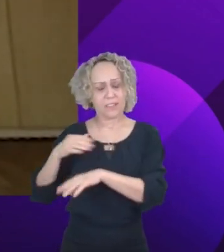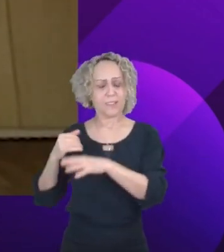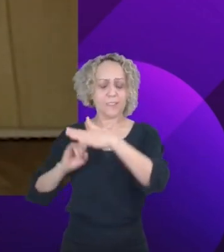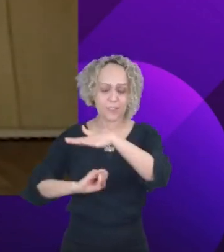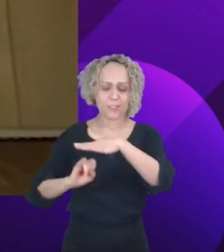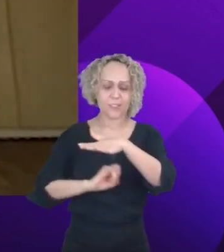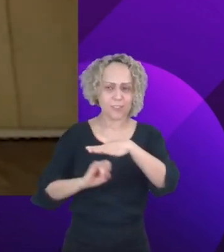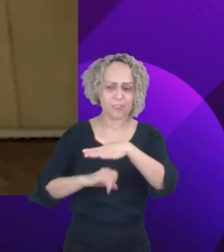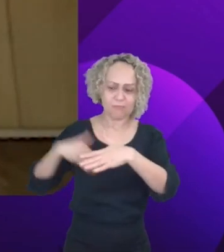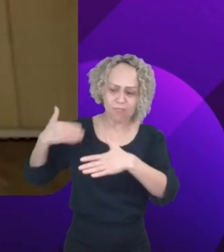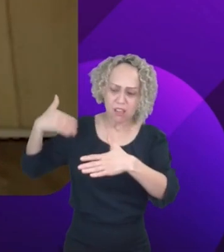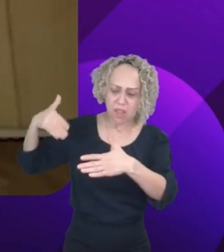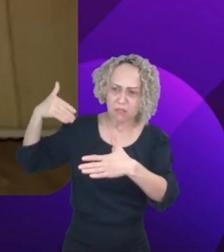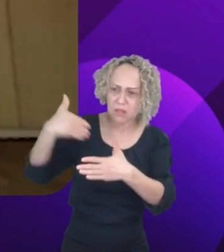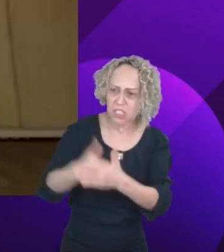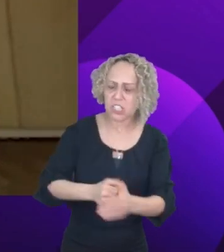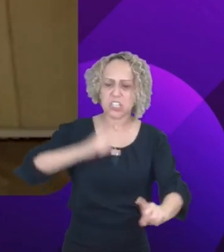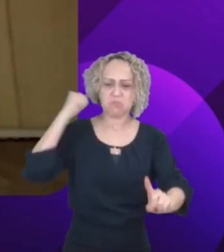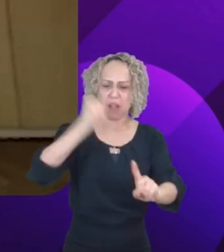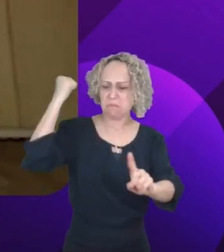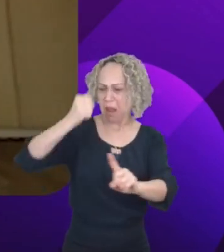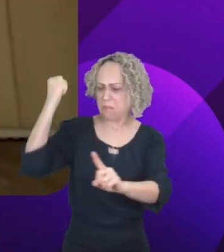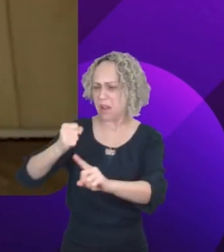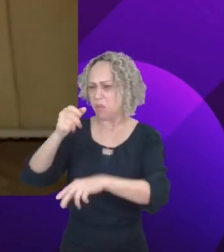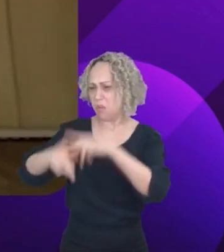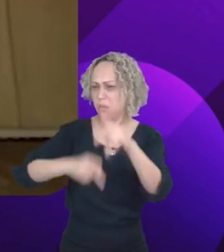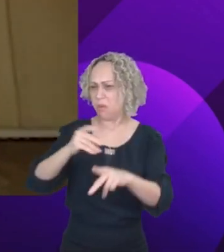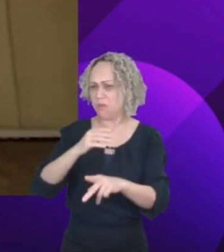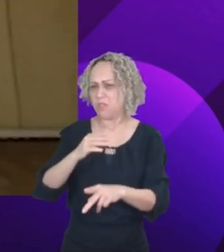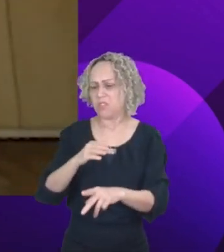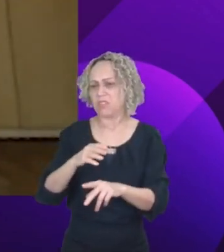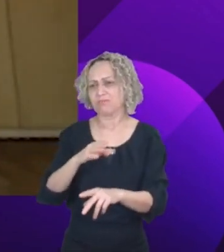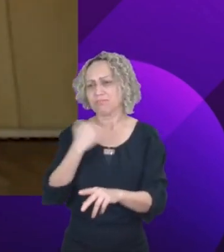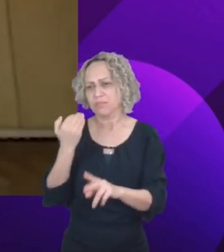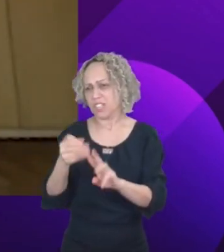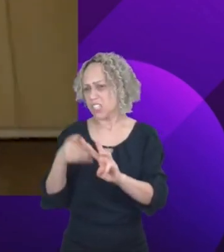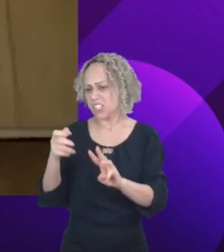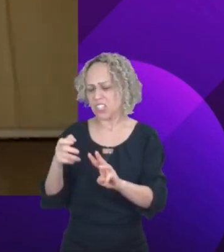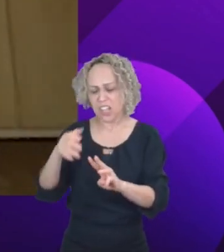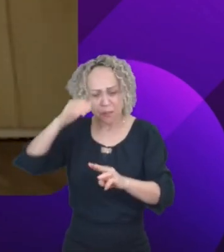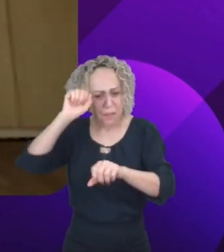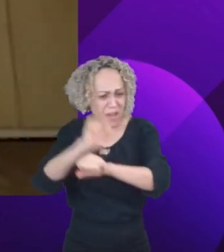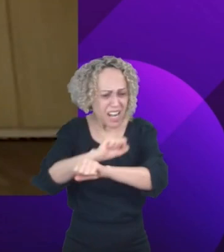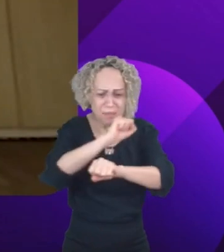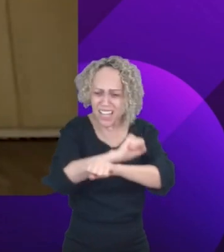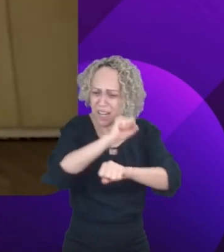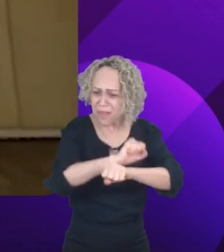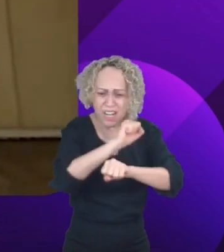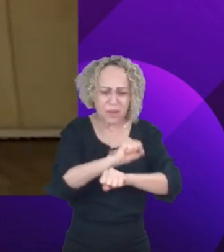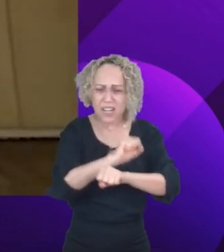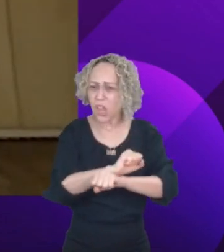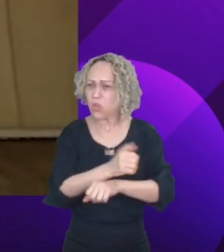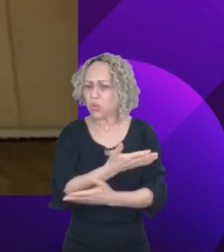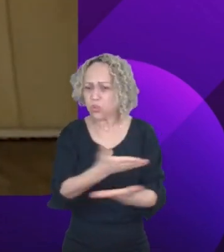institucional, né, de genocídio da população indígena e de formas de violência que muitas vezes a própria estrutura do Estado acaba